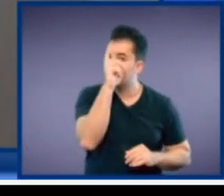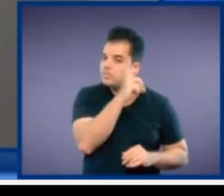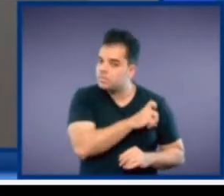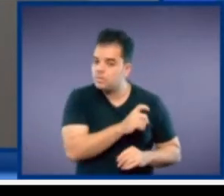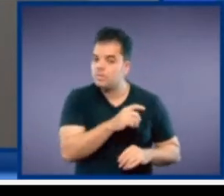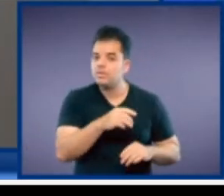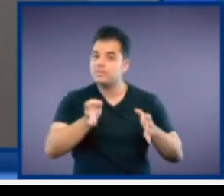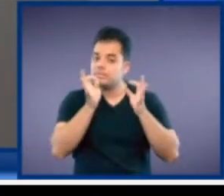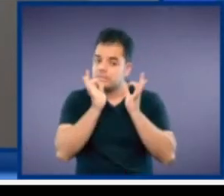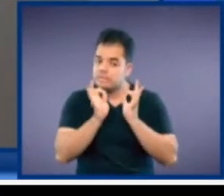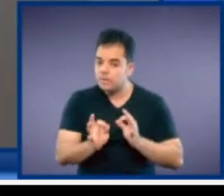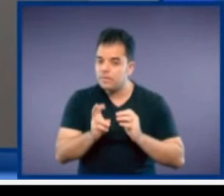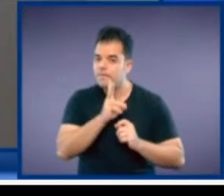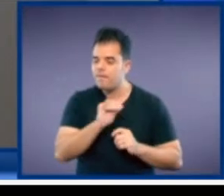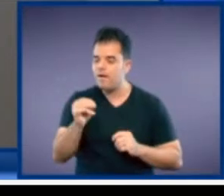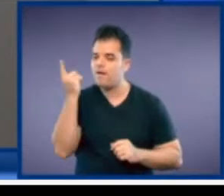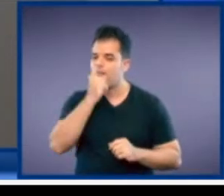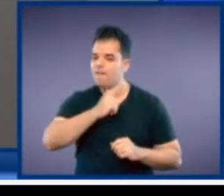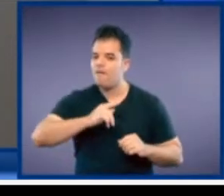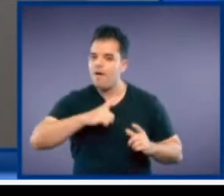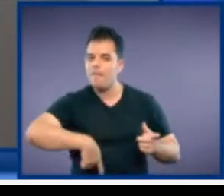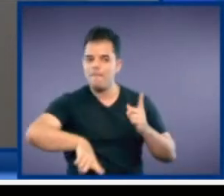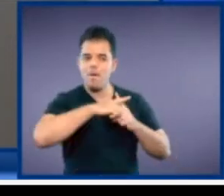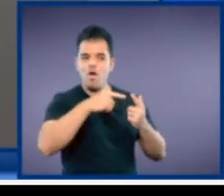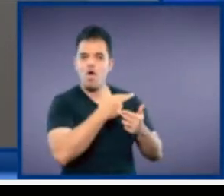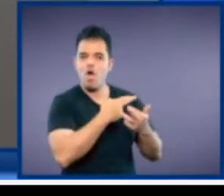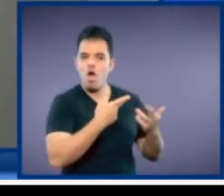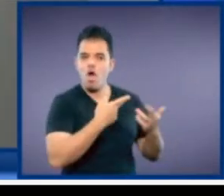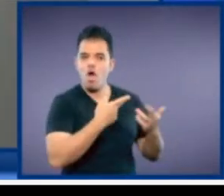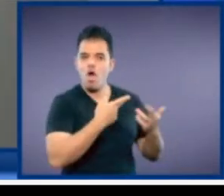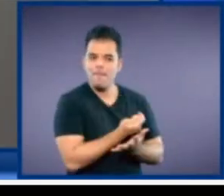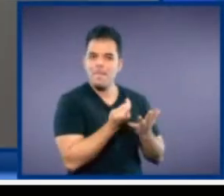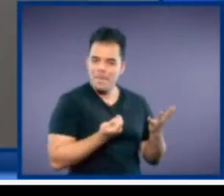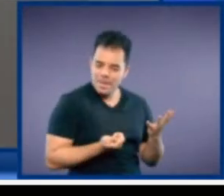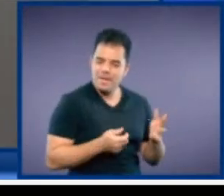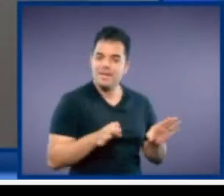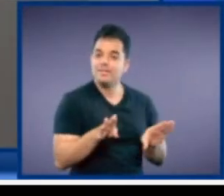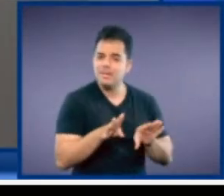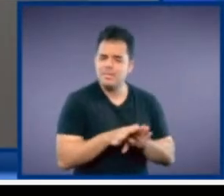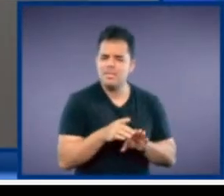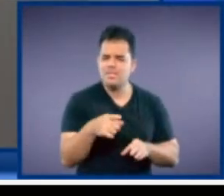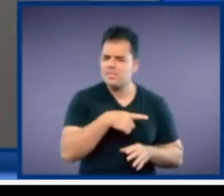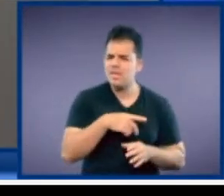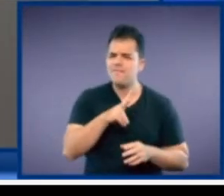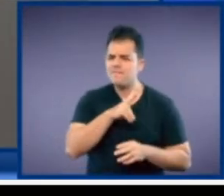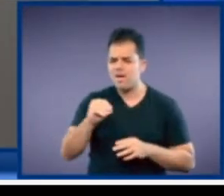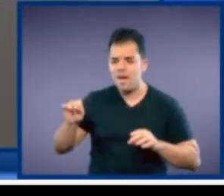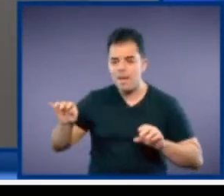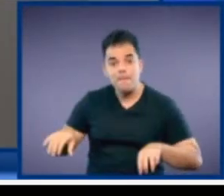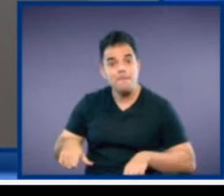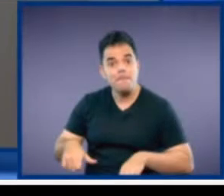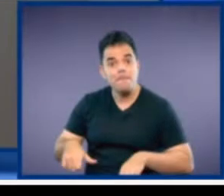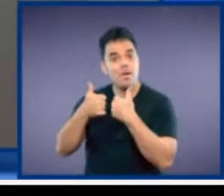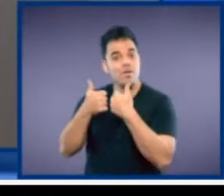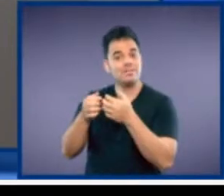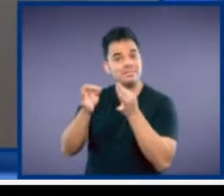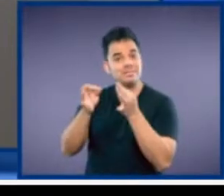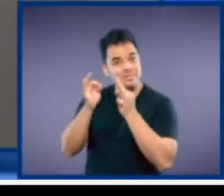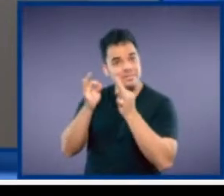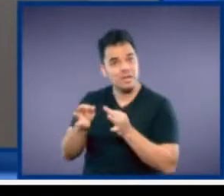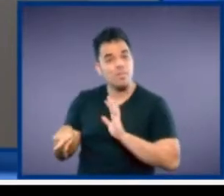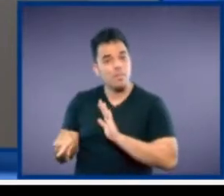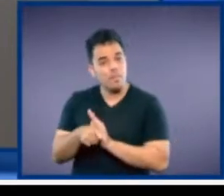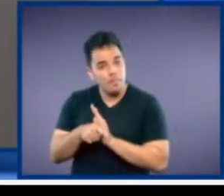também muito recompensador. Ele viabilizará uma melhoria sensível para a mobilidade urbana na